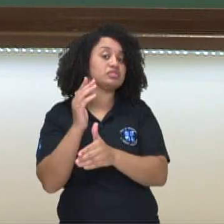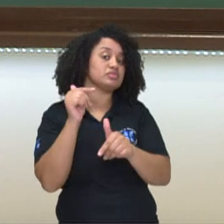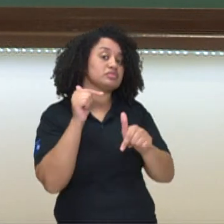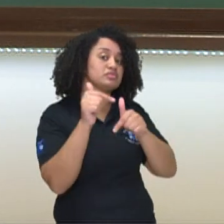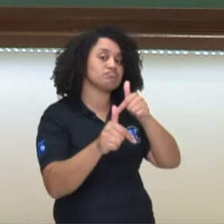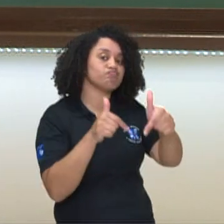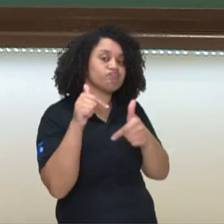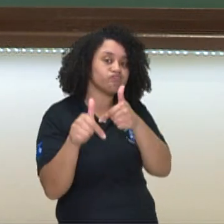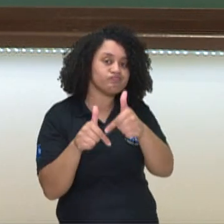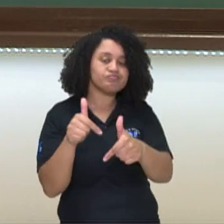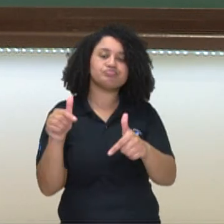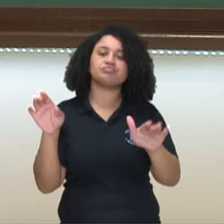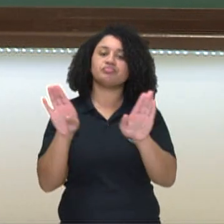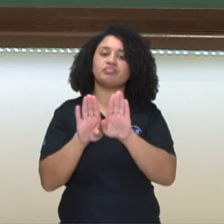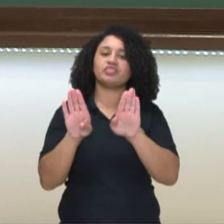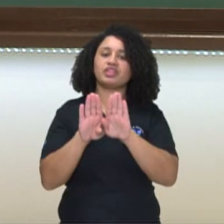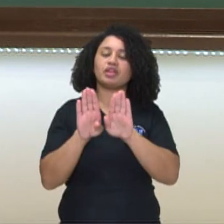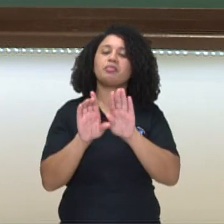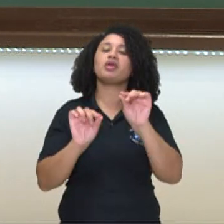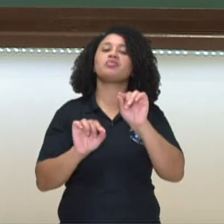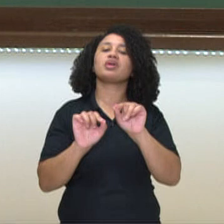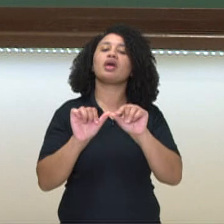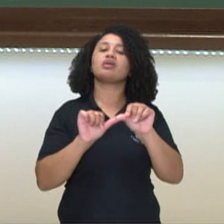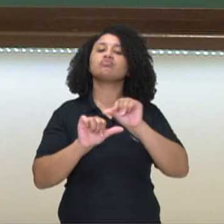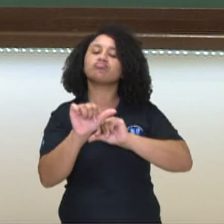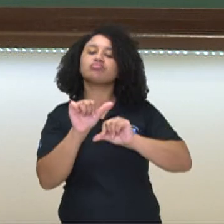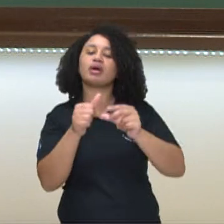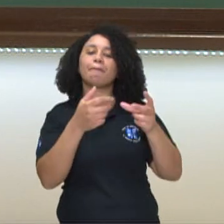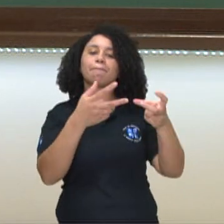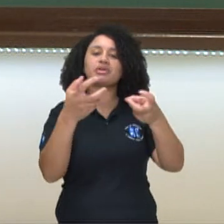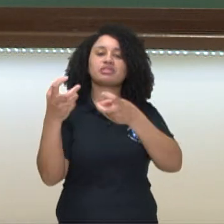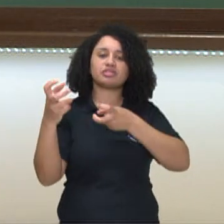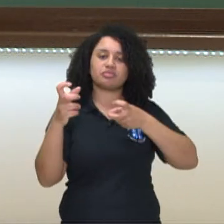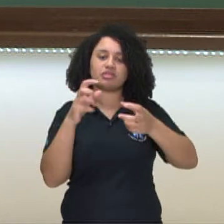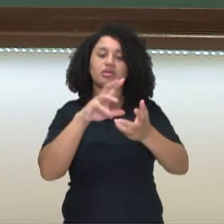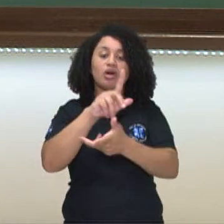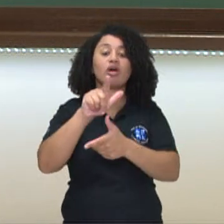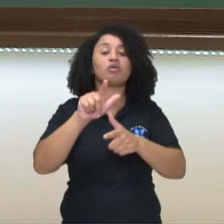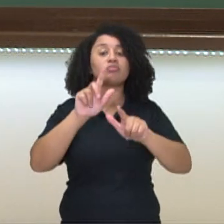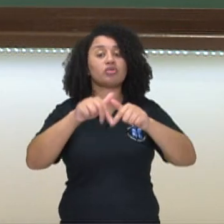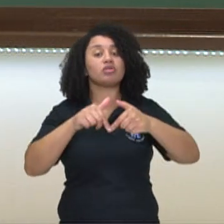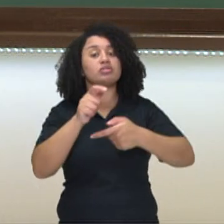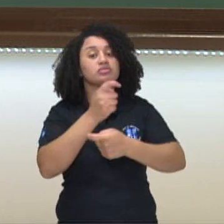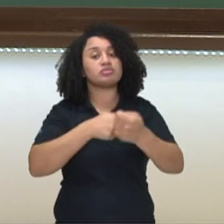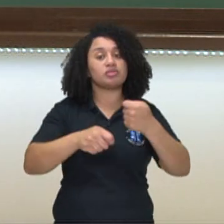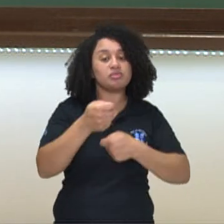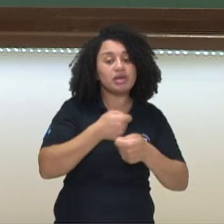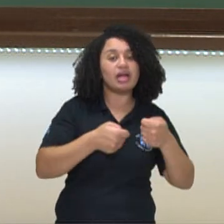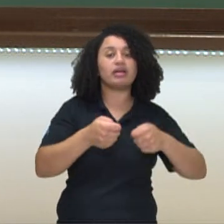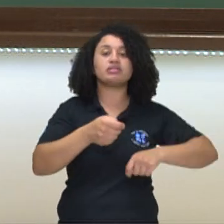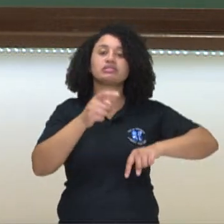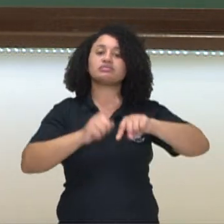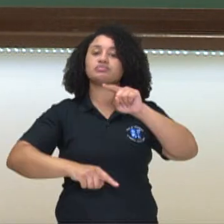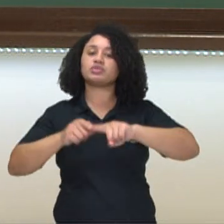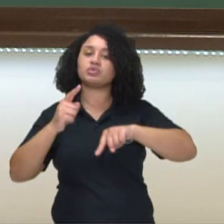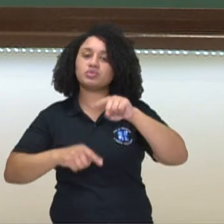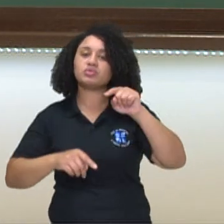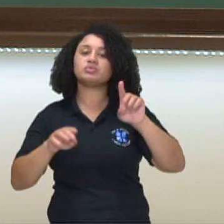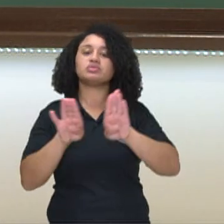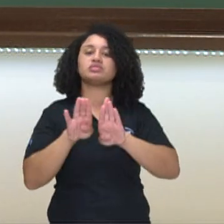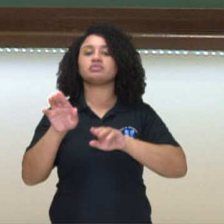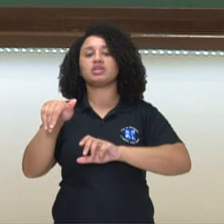internacional do trabalho, o redimensionamento mundial no que diz respeito ao comércio, a mercadorias, a troca,